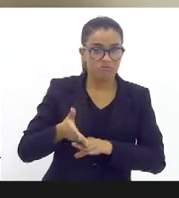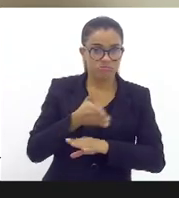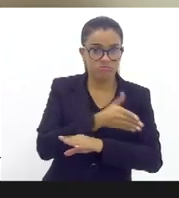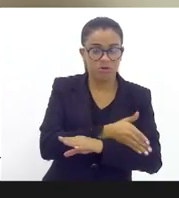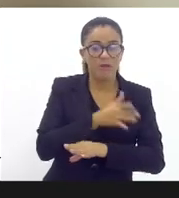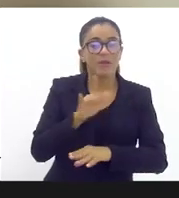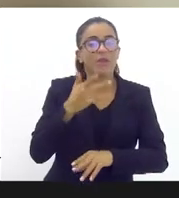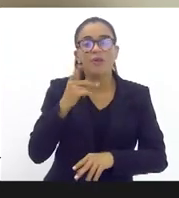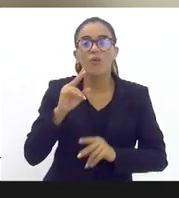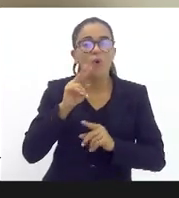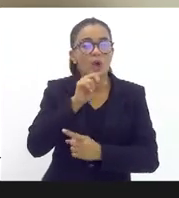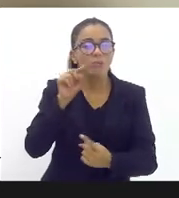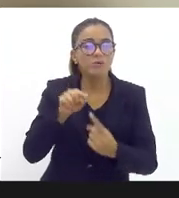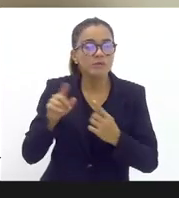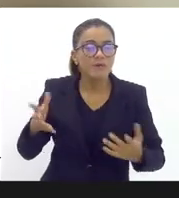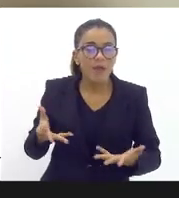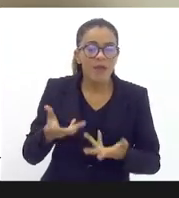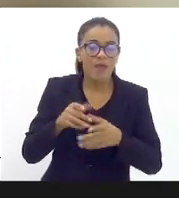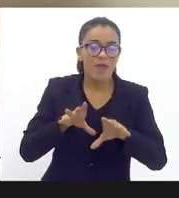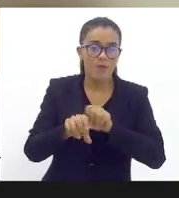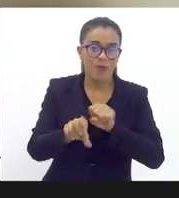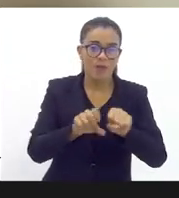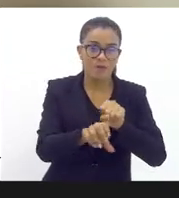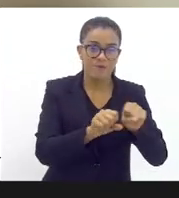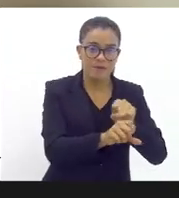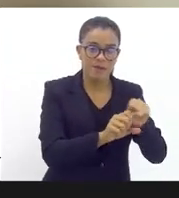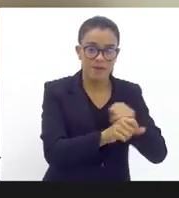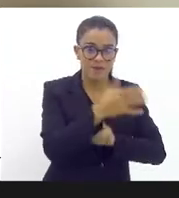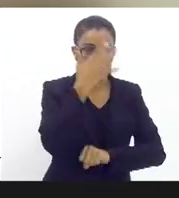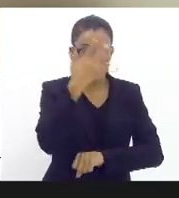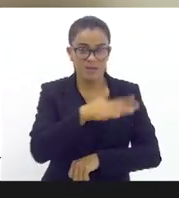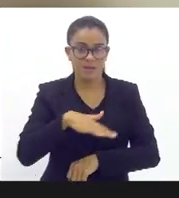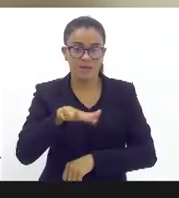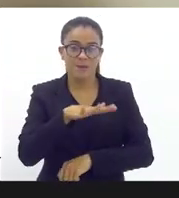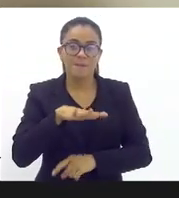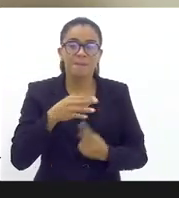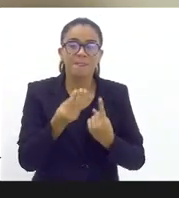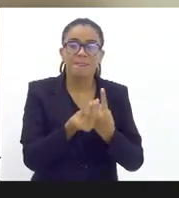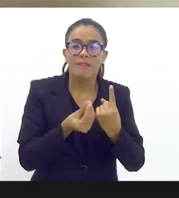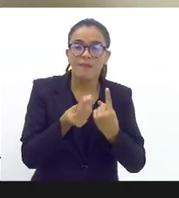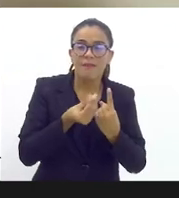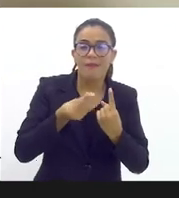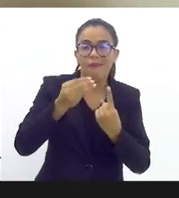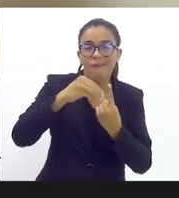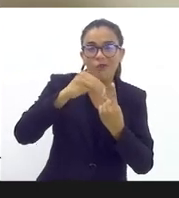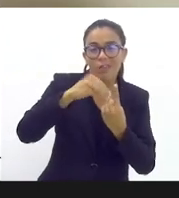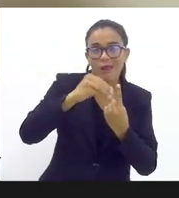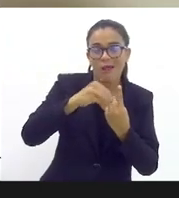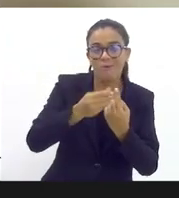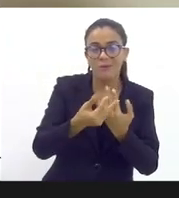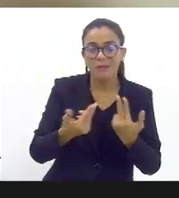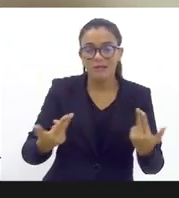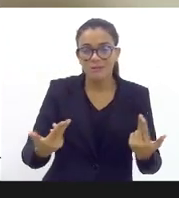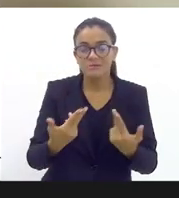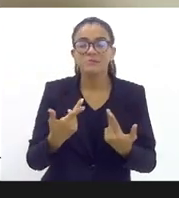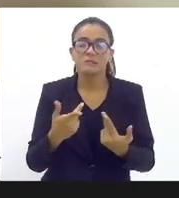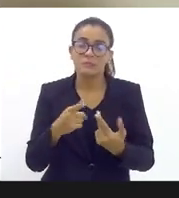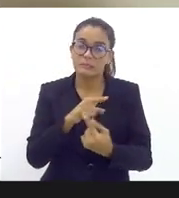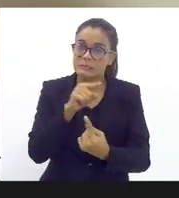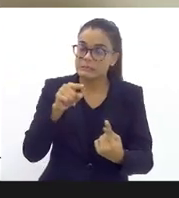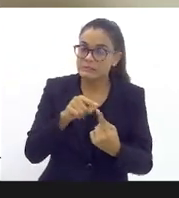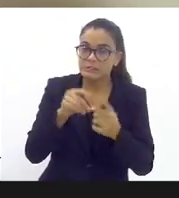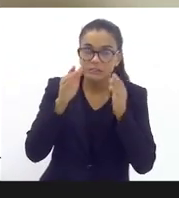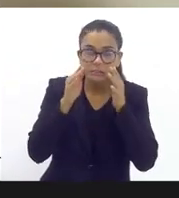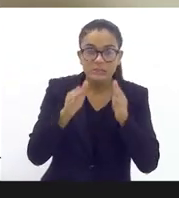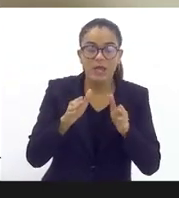que visa qualificar pessoas em situação de vulnerabilidade. E nós damos muita ênfase à